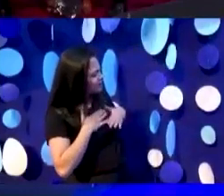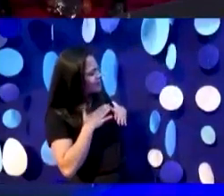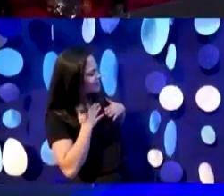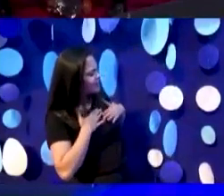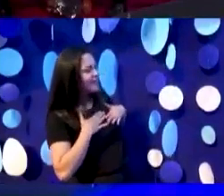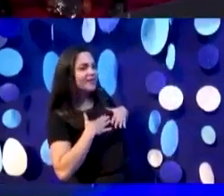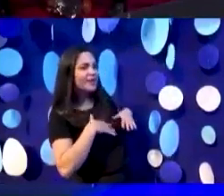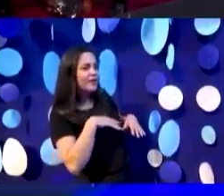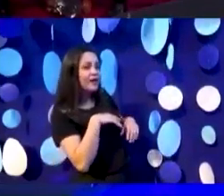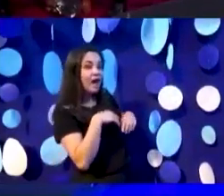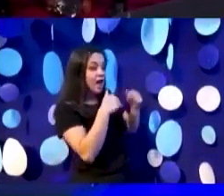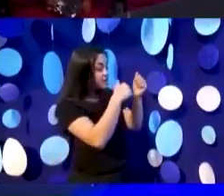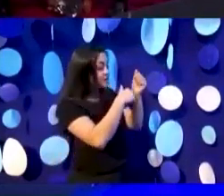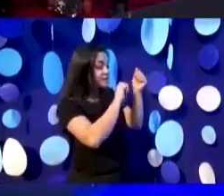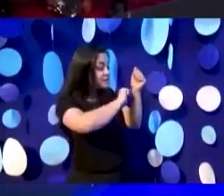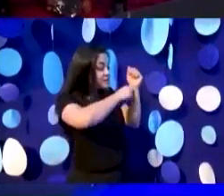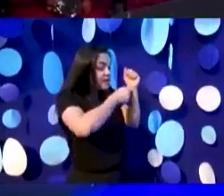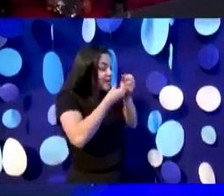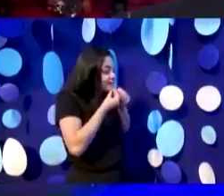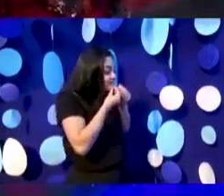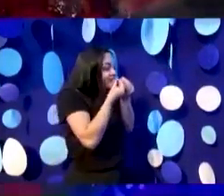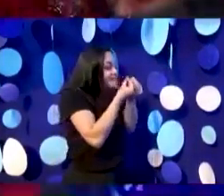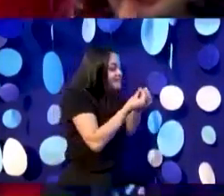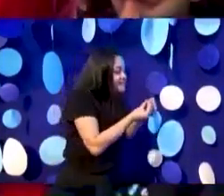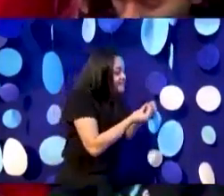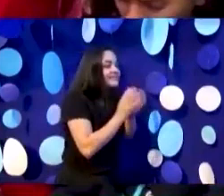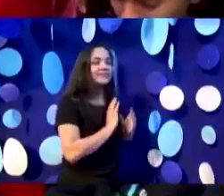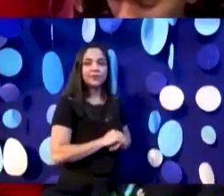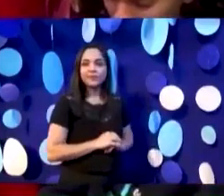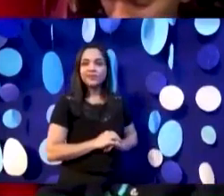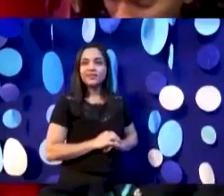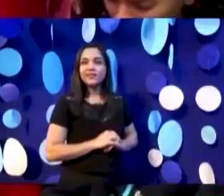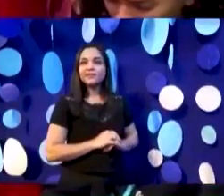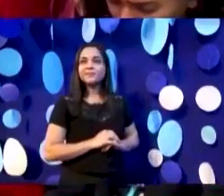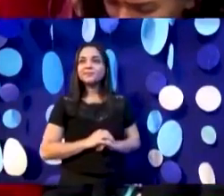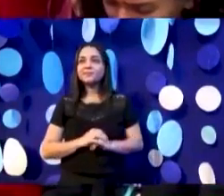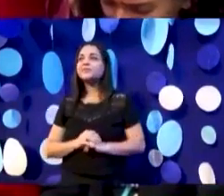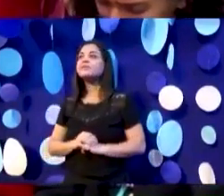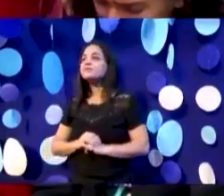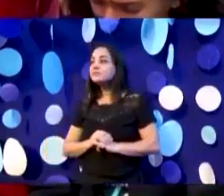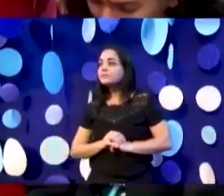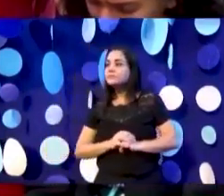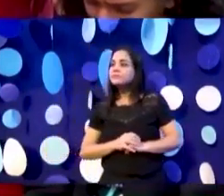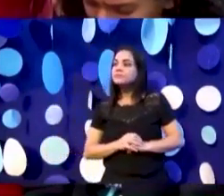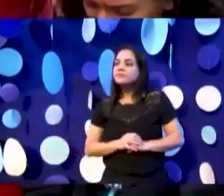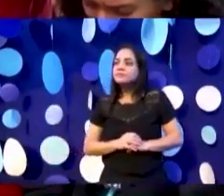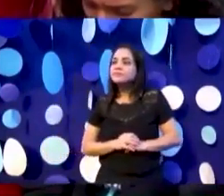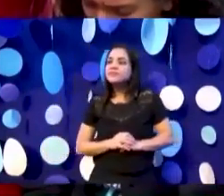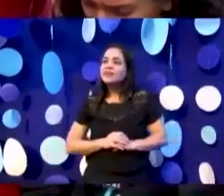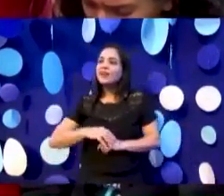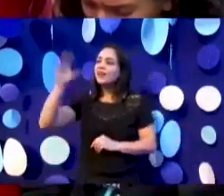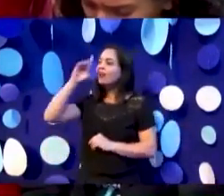Ele quer te contar um segredo, então te concentra, porque olha o que ele tem para falar para você nessa noite. Eu